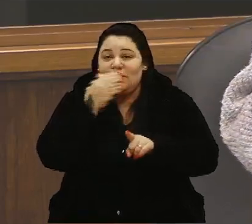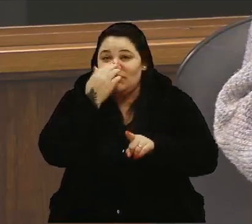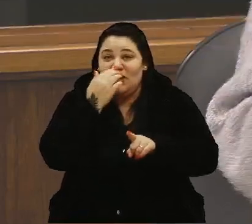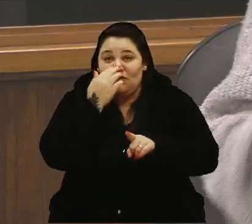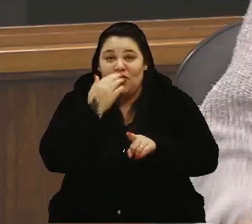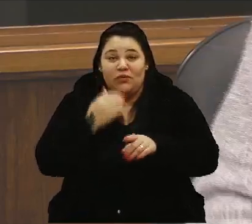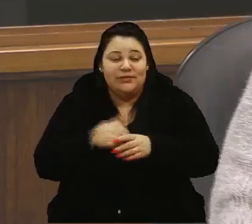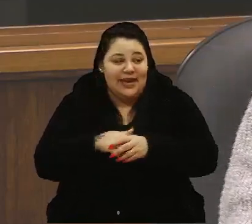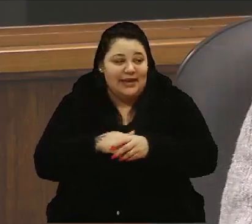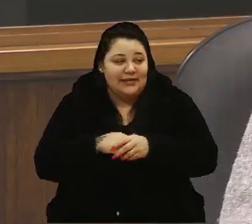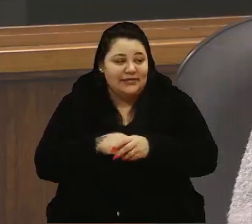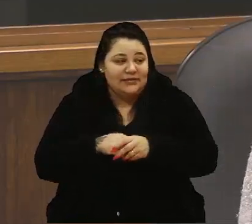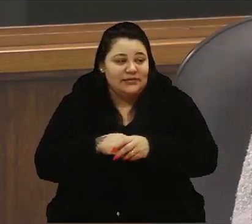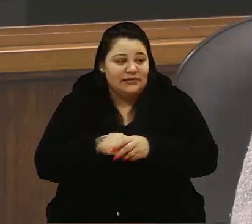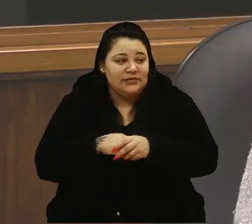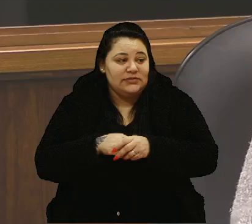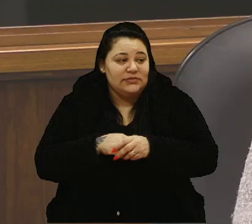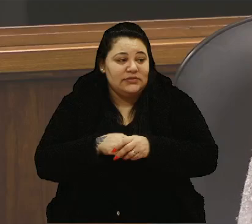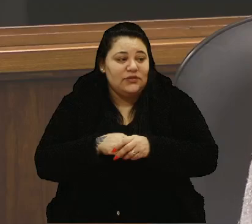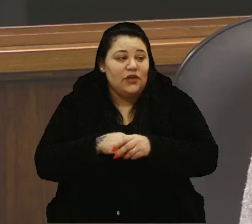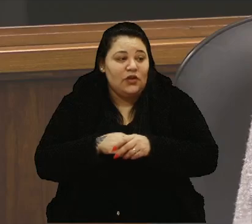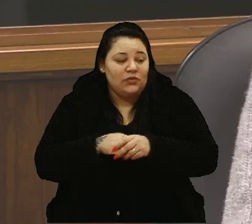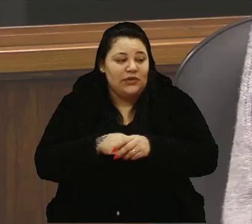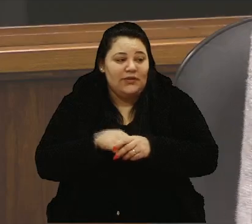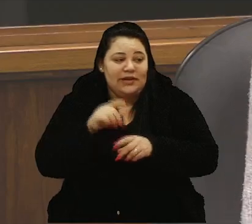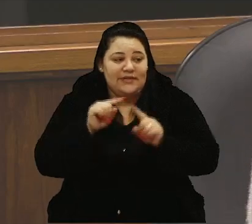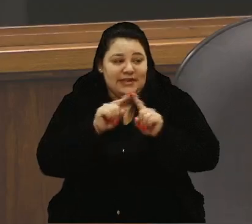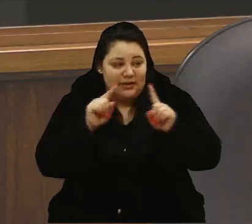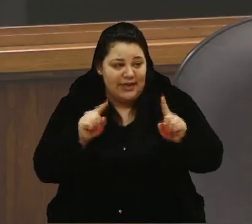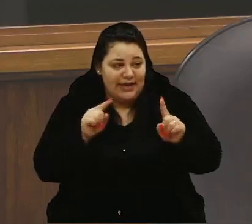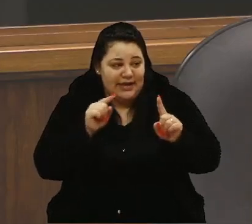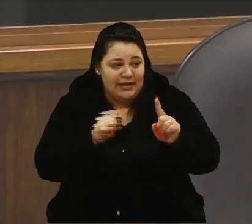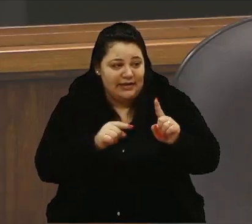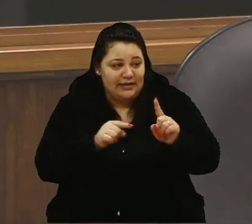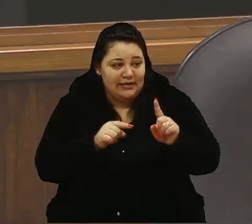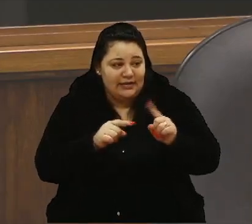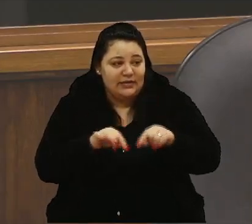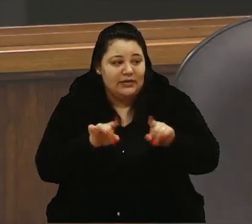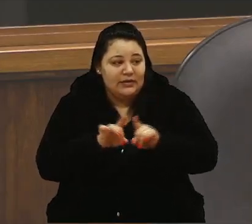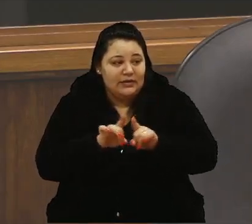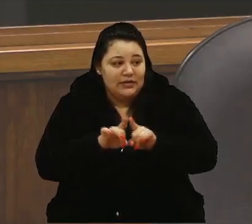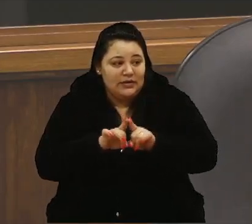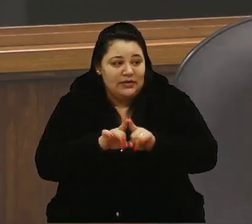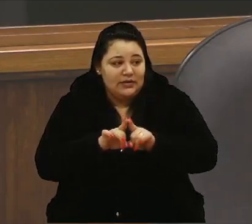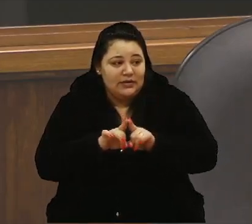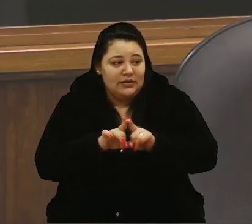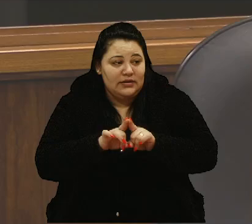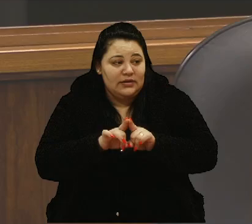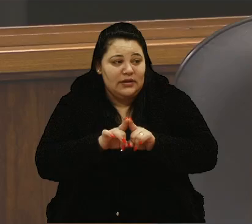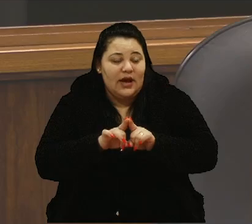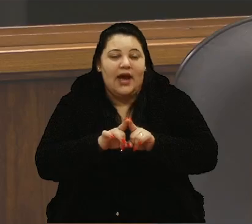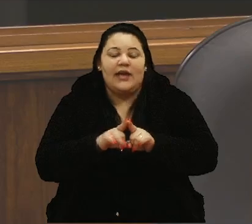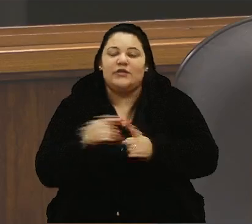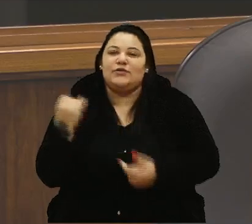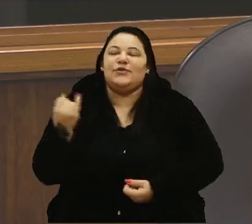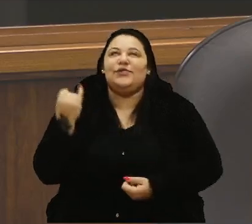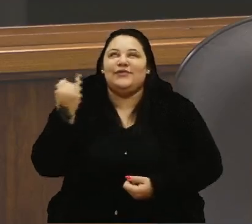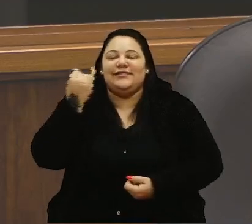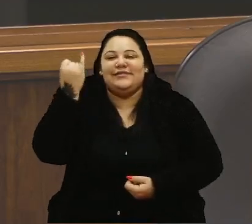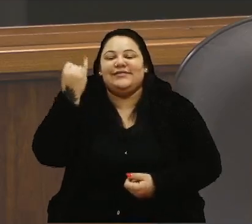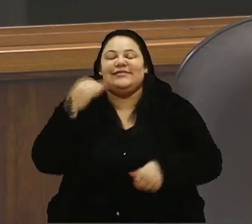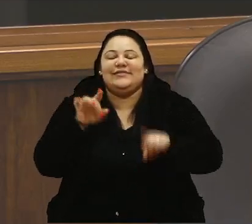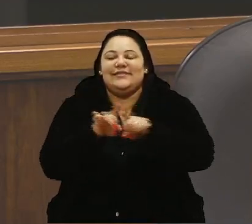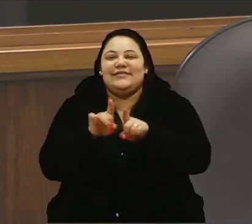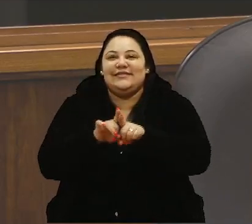dito pelo governo Adiló. Mas, mesmo assim, é importante nós ressaltarmos uma proposição que ainda não